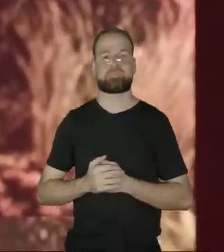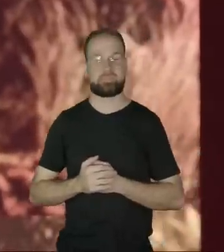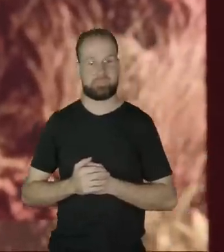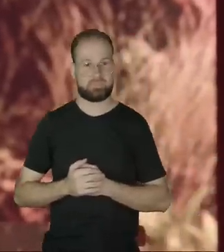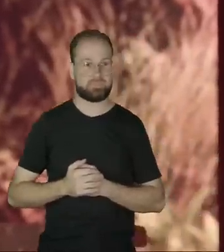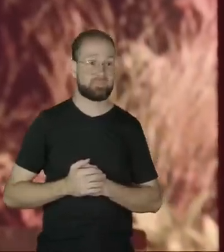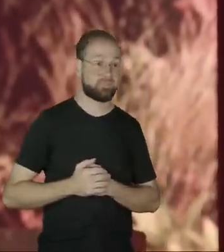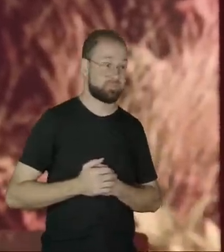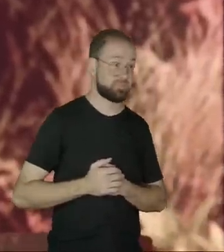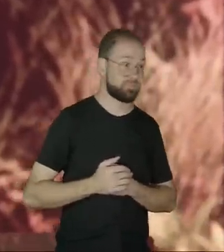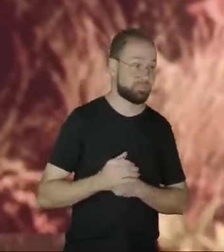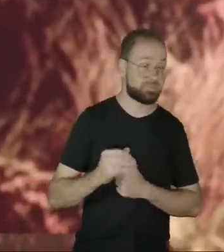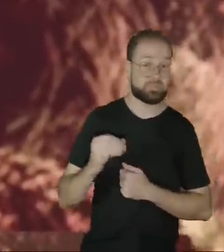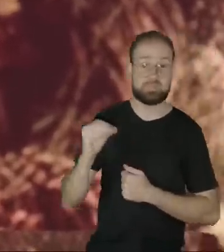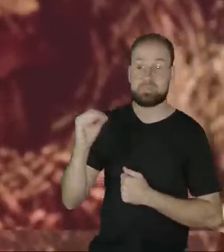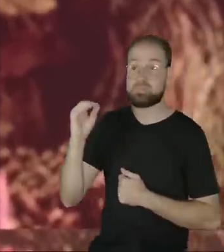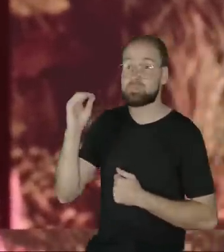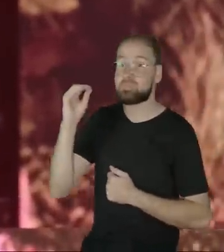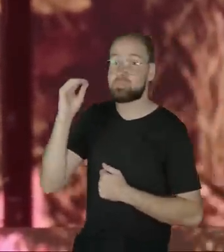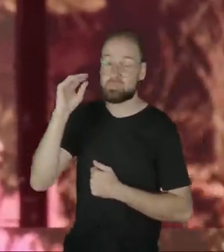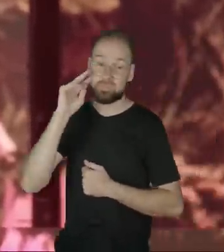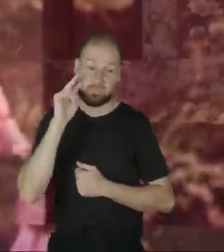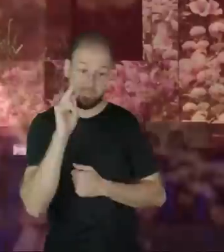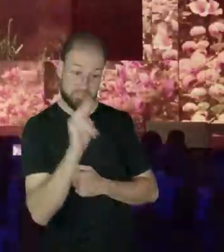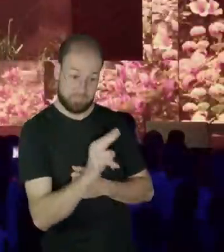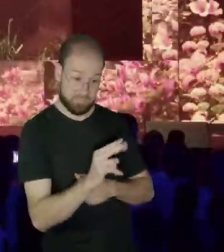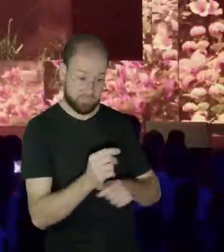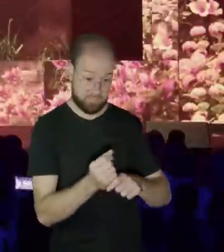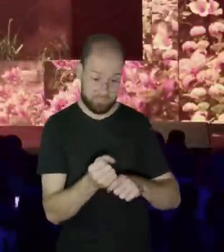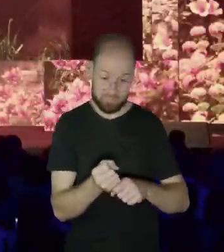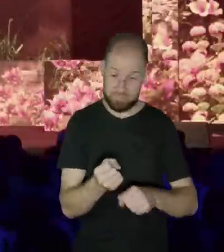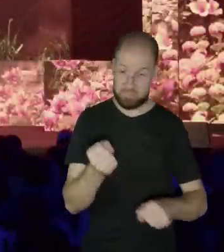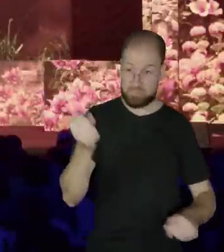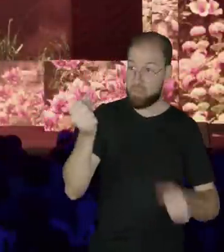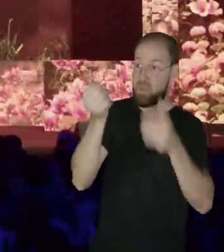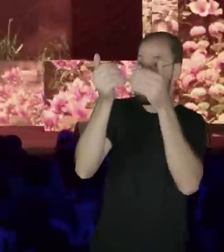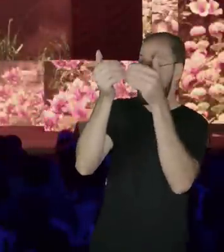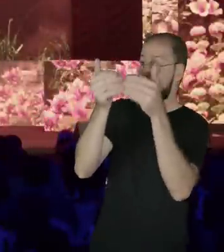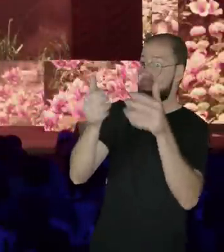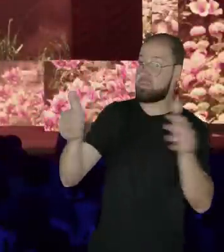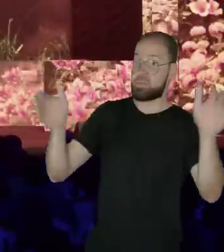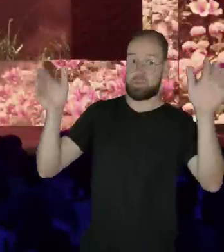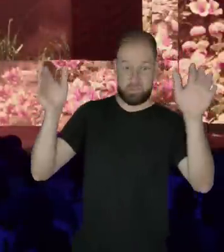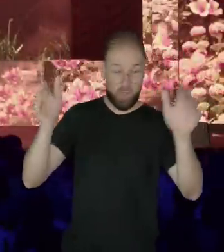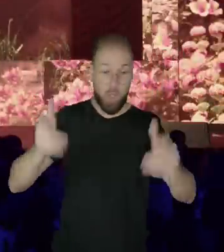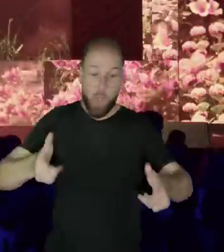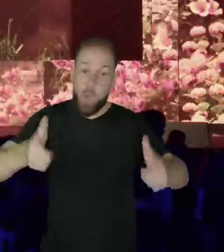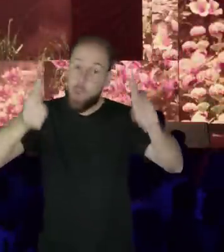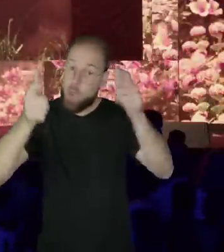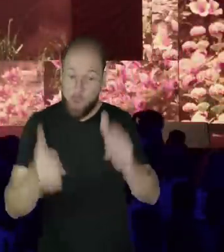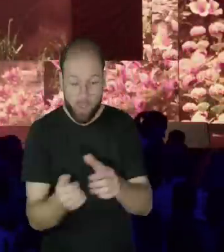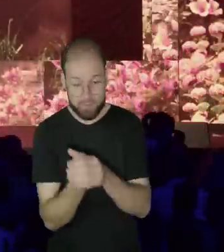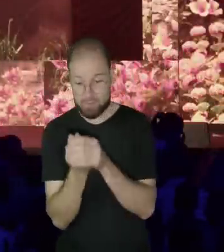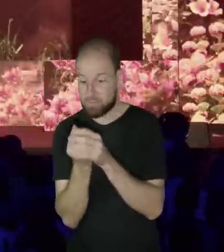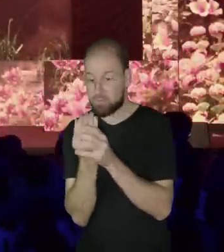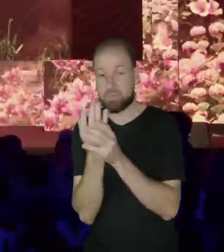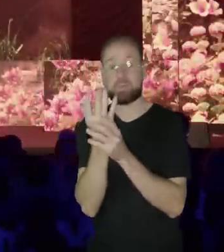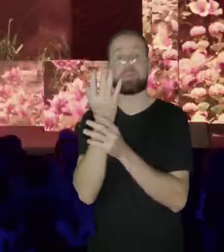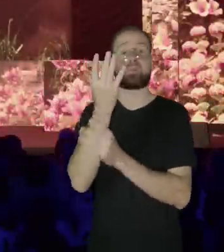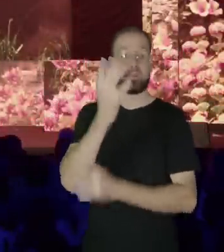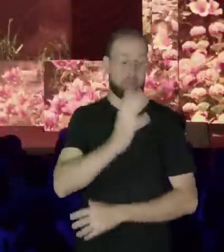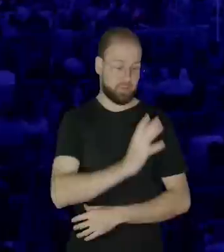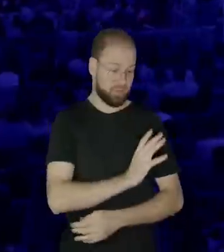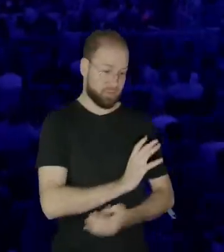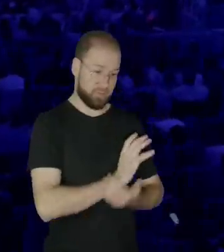Beijo a lança que abriu a fonte do amor